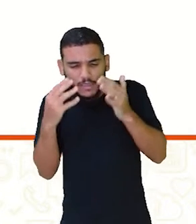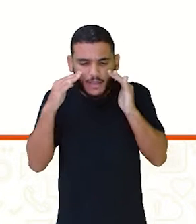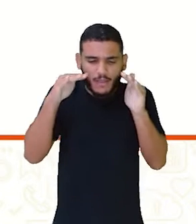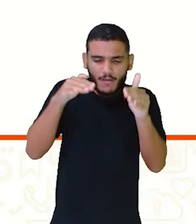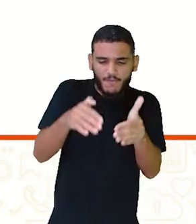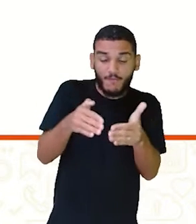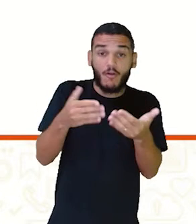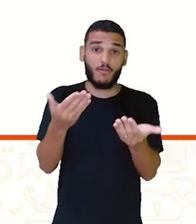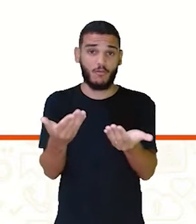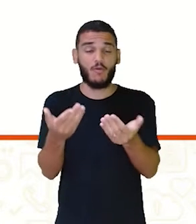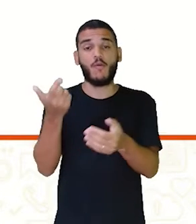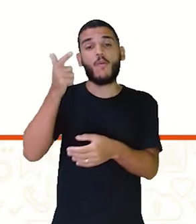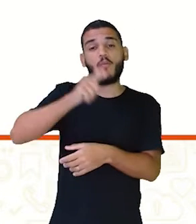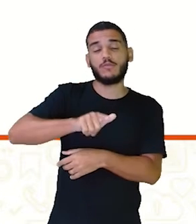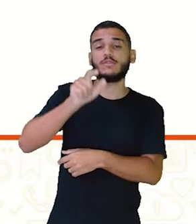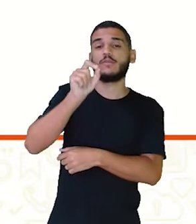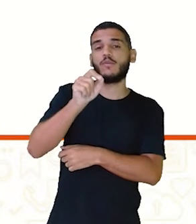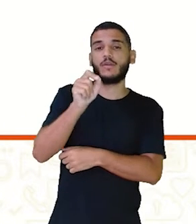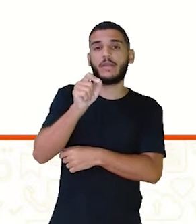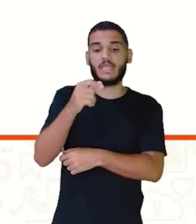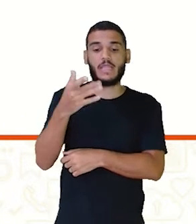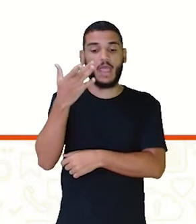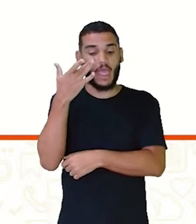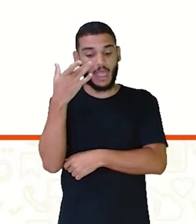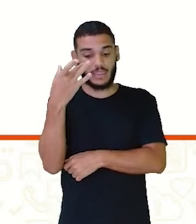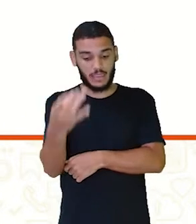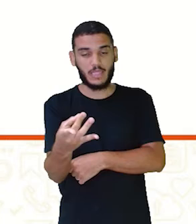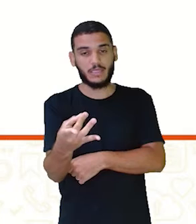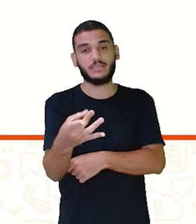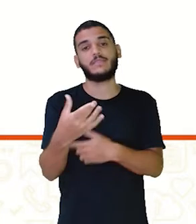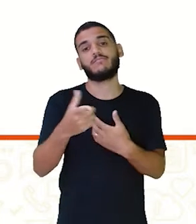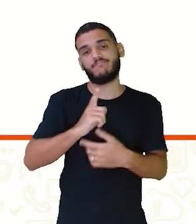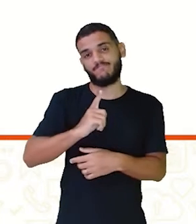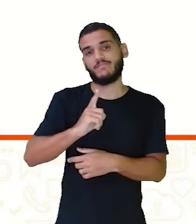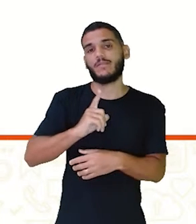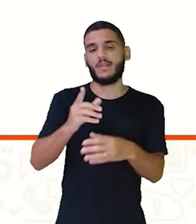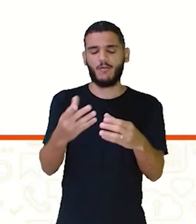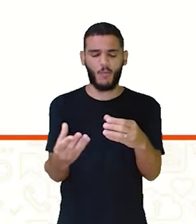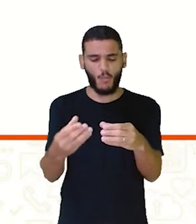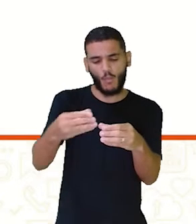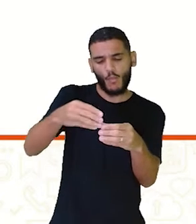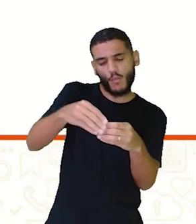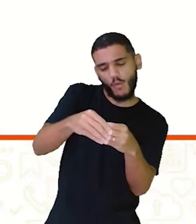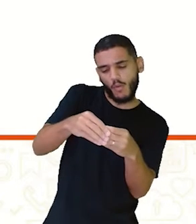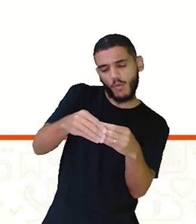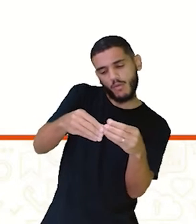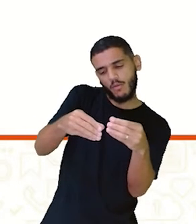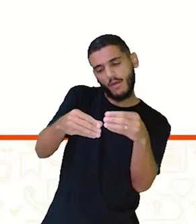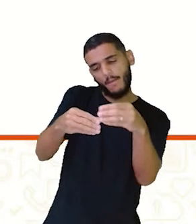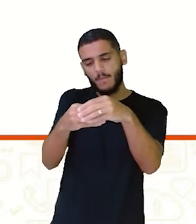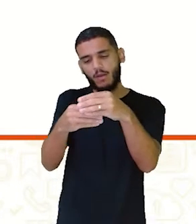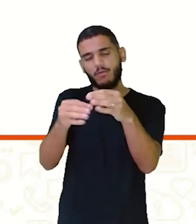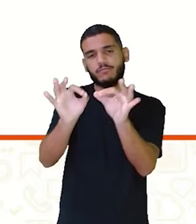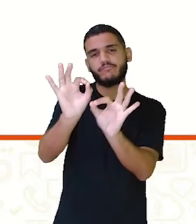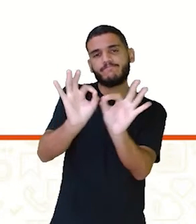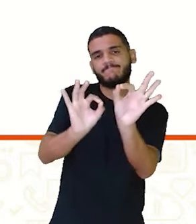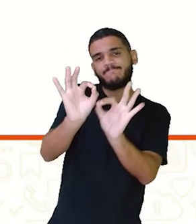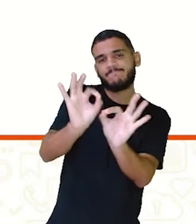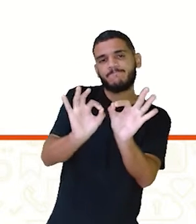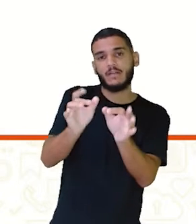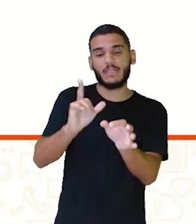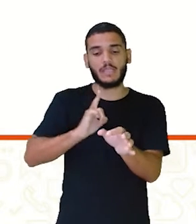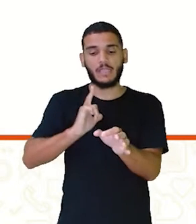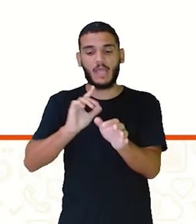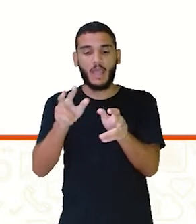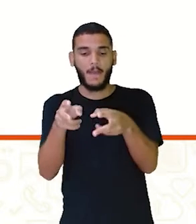como ele conseguiu prender sua atenção com esse encaixe. Então, ele está tendo a percepção se